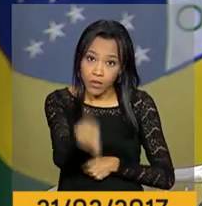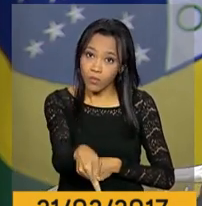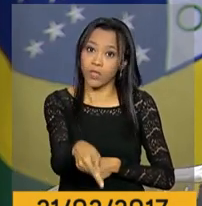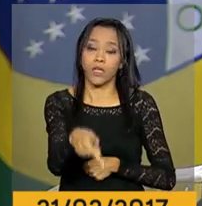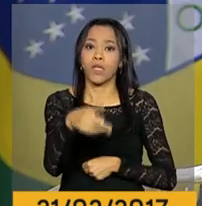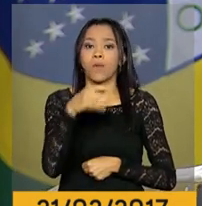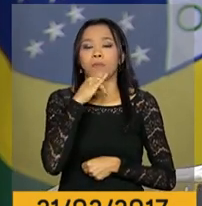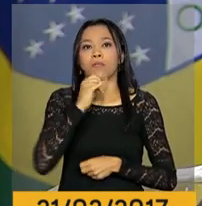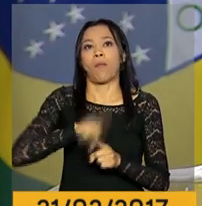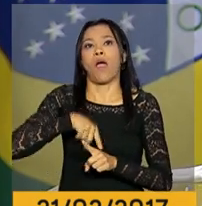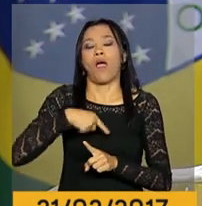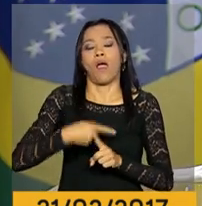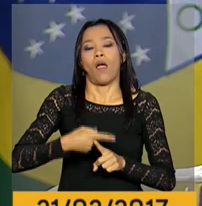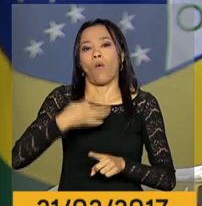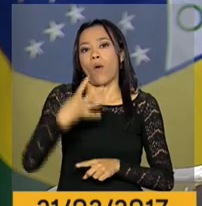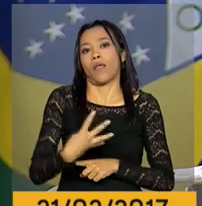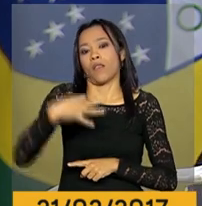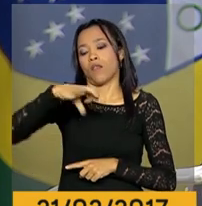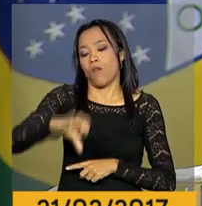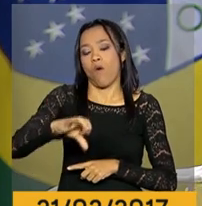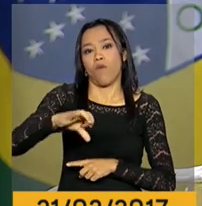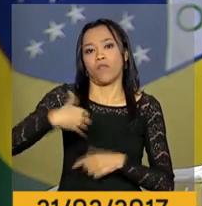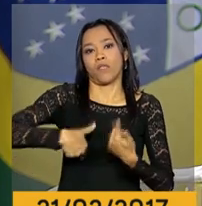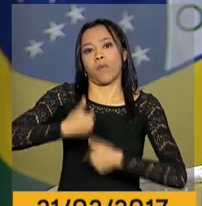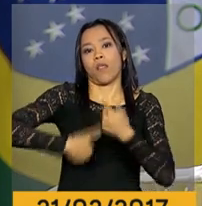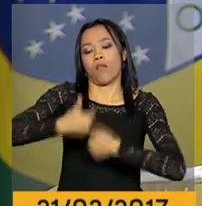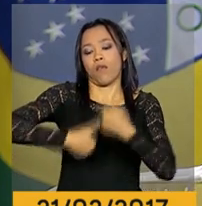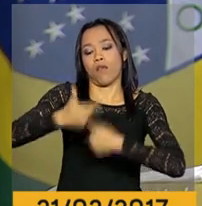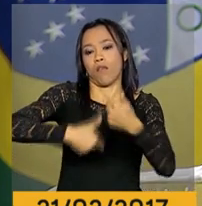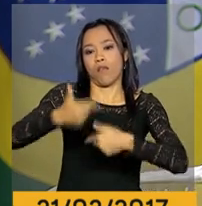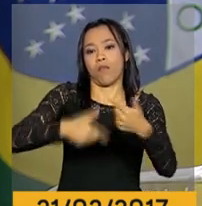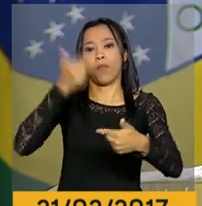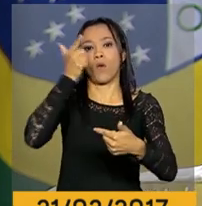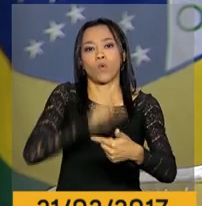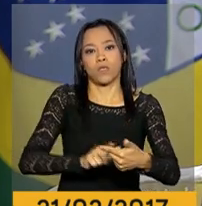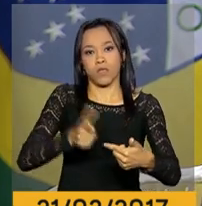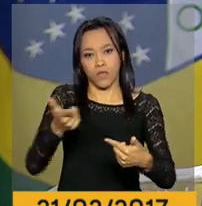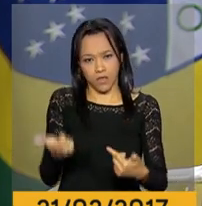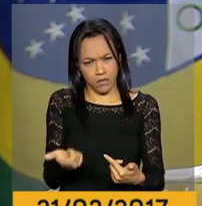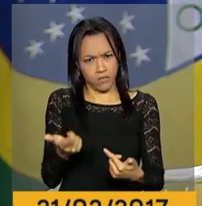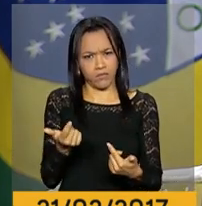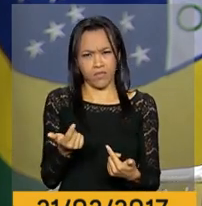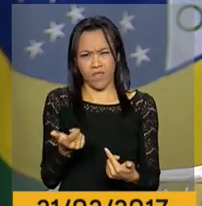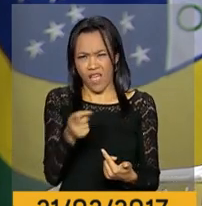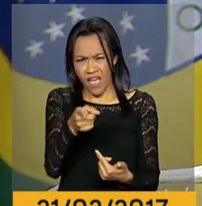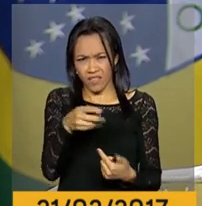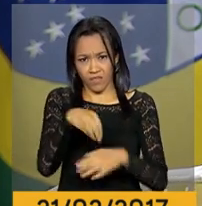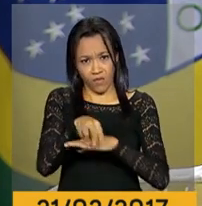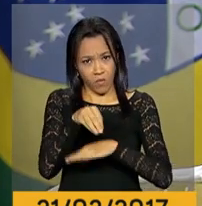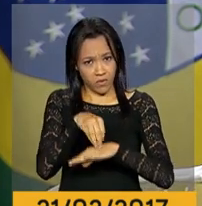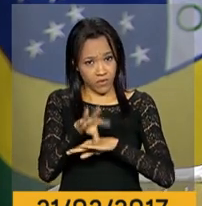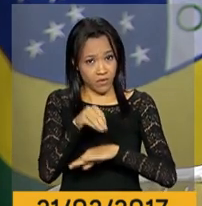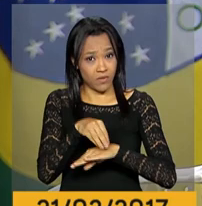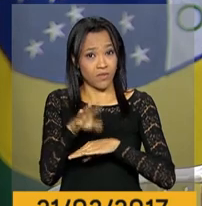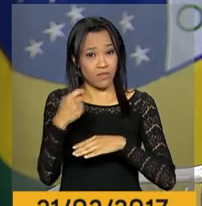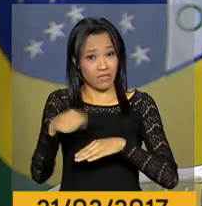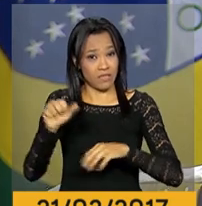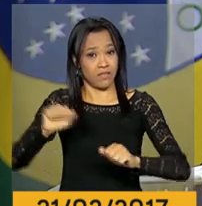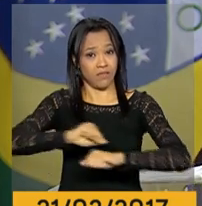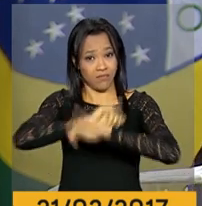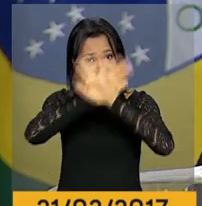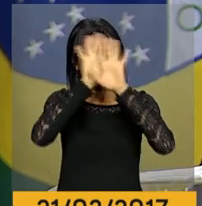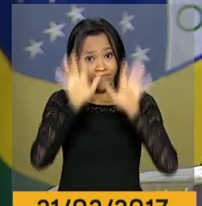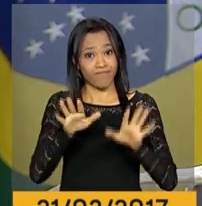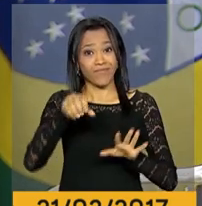precisar trabalhar 49 anos para atingir um mínimo eh de aposentadoria acho que é um dado que deve ser ressaltado porque